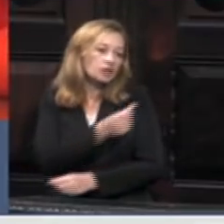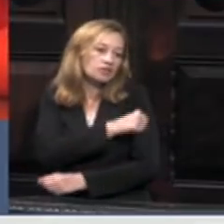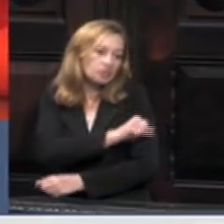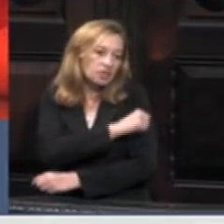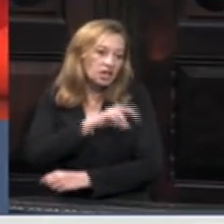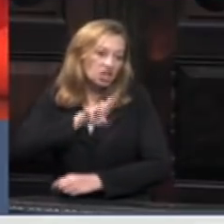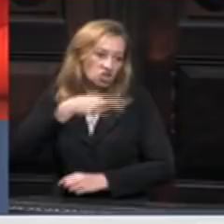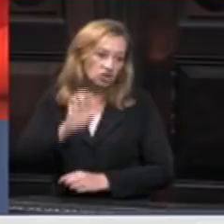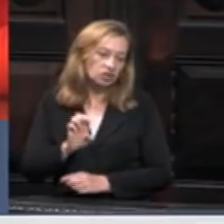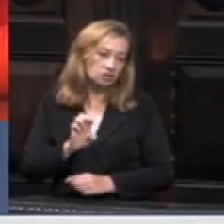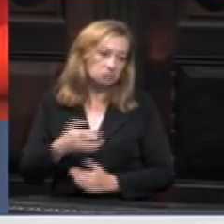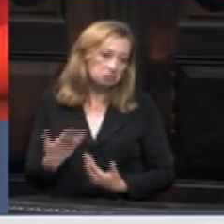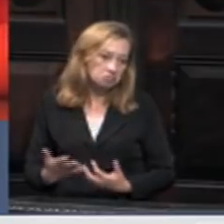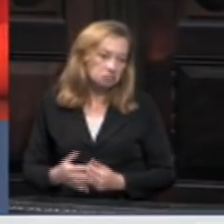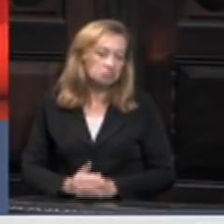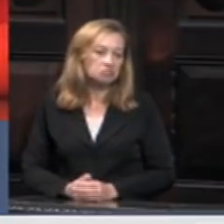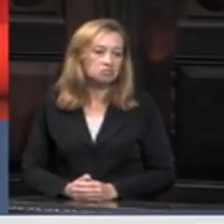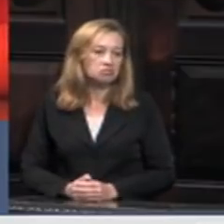Rejane.